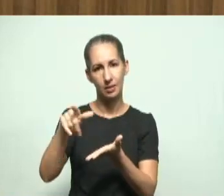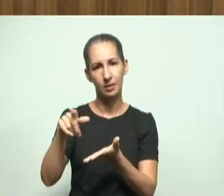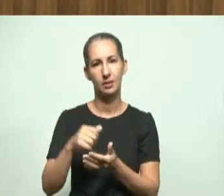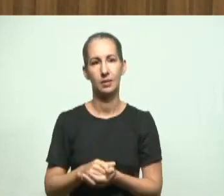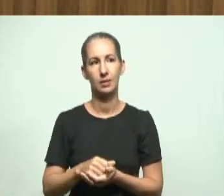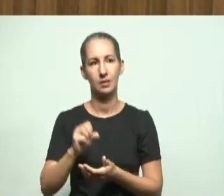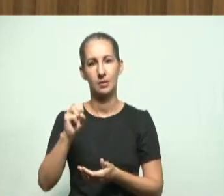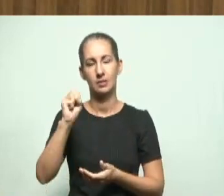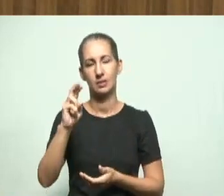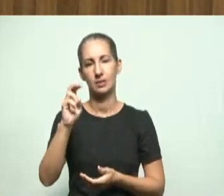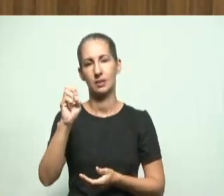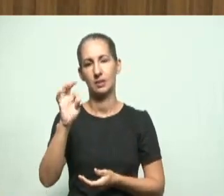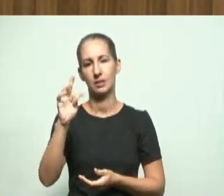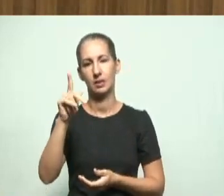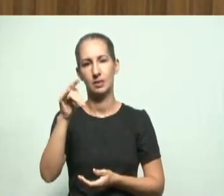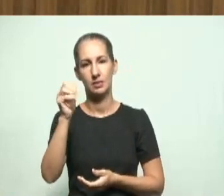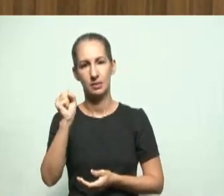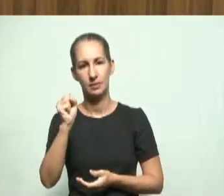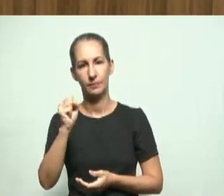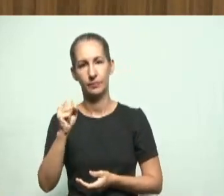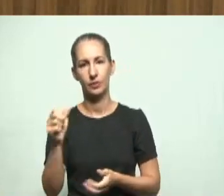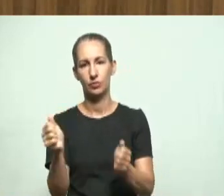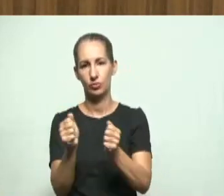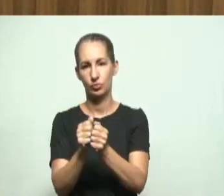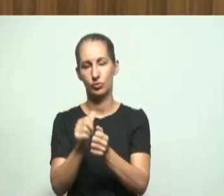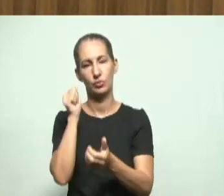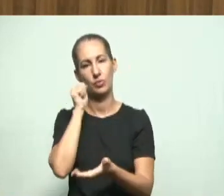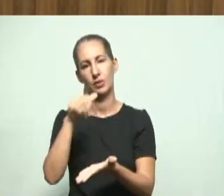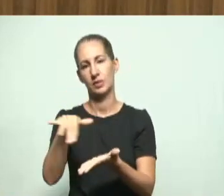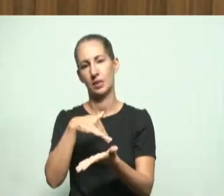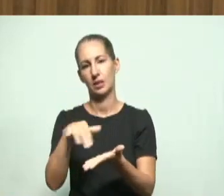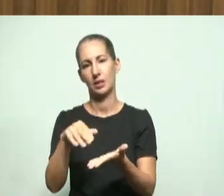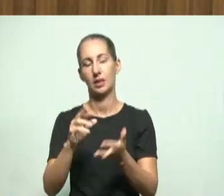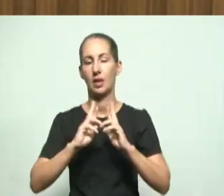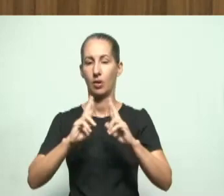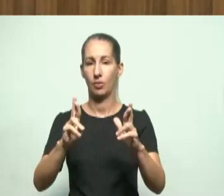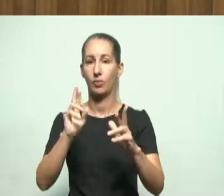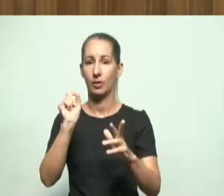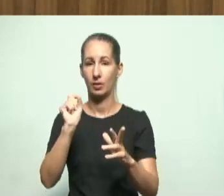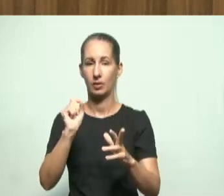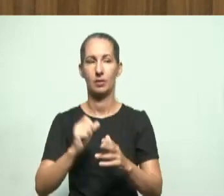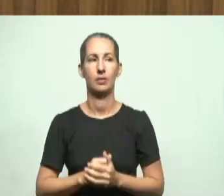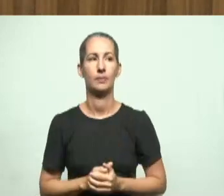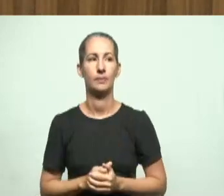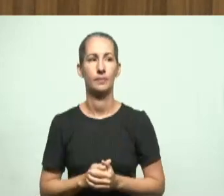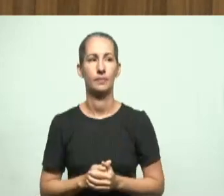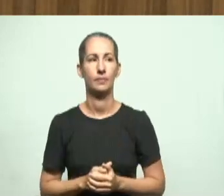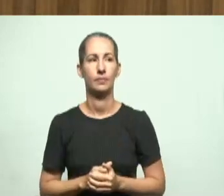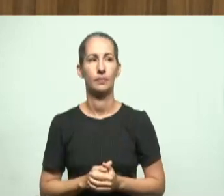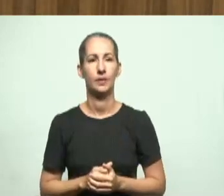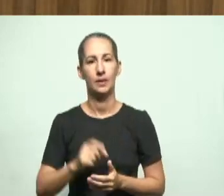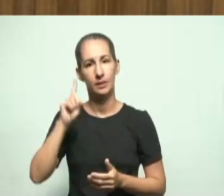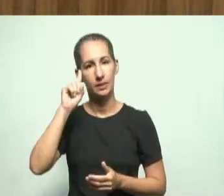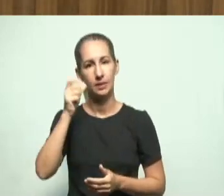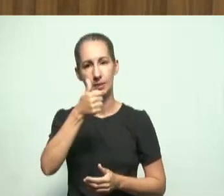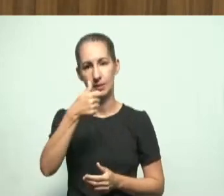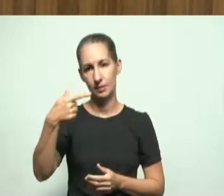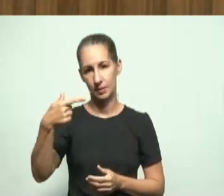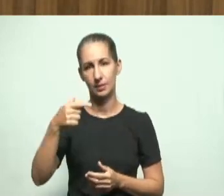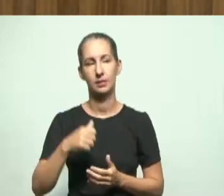nas Centas, com a secretária, e na última reunião foi dito que, a partir do dia